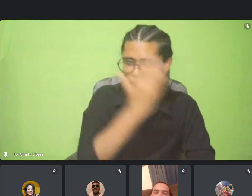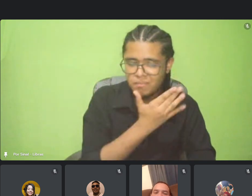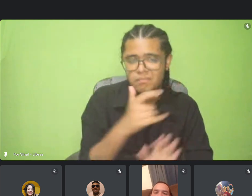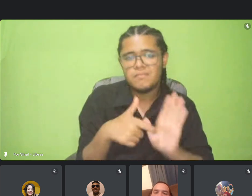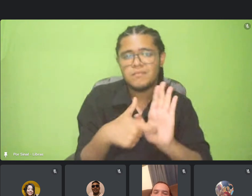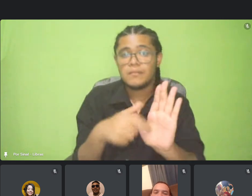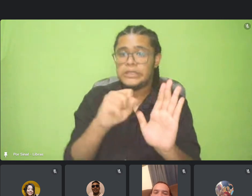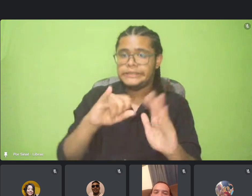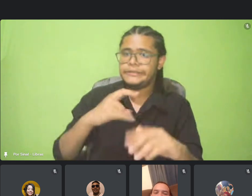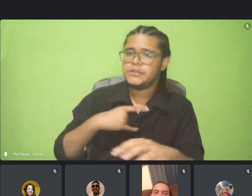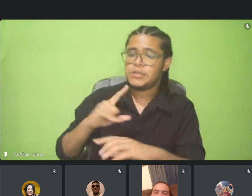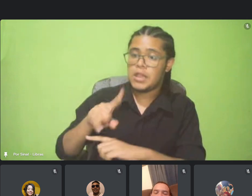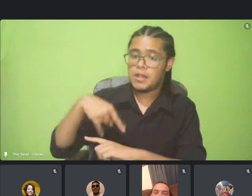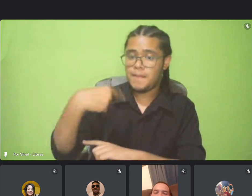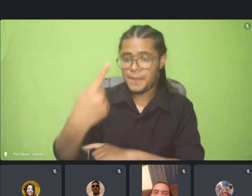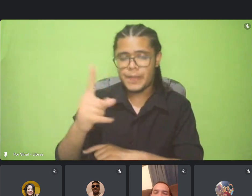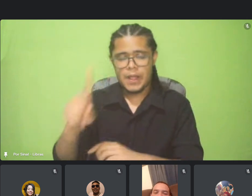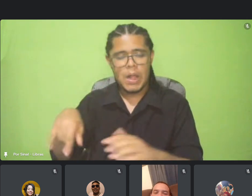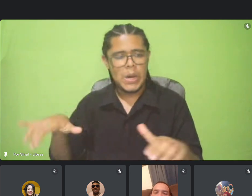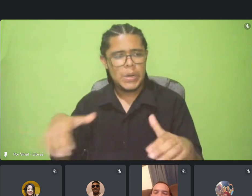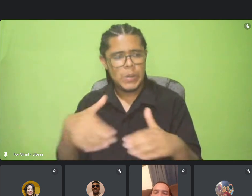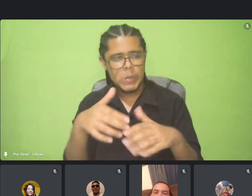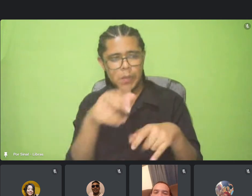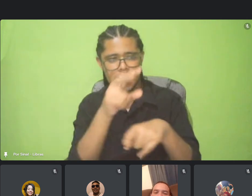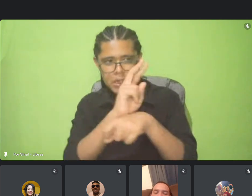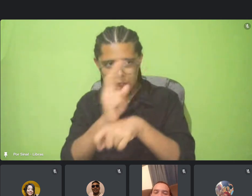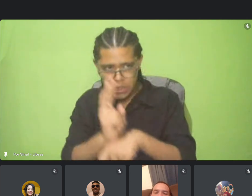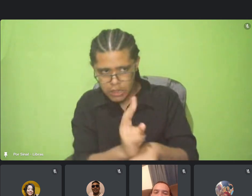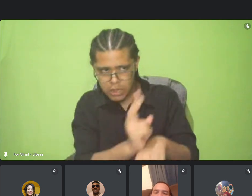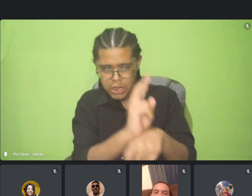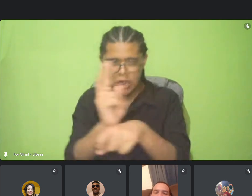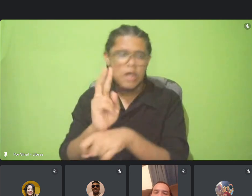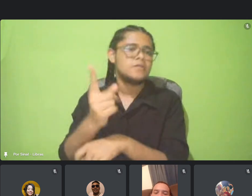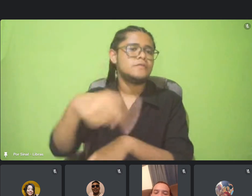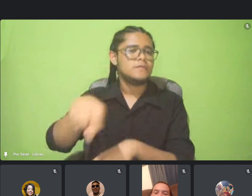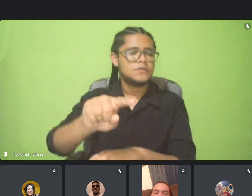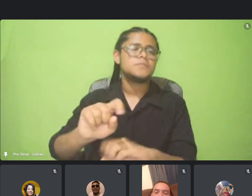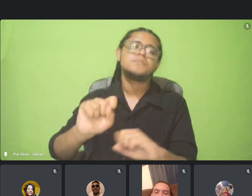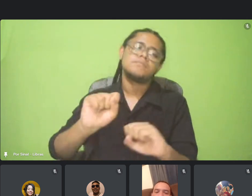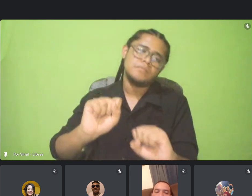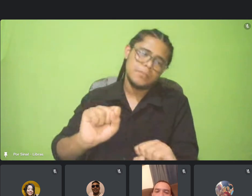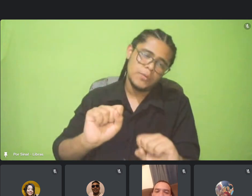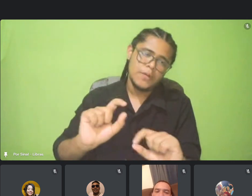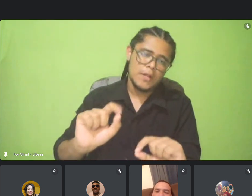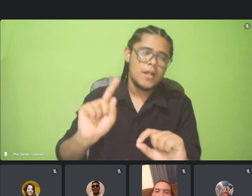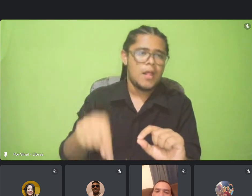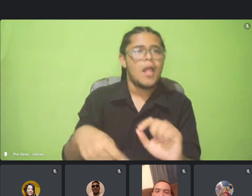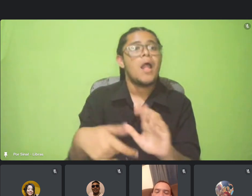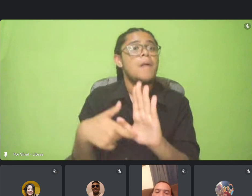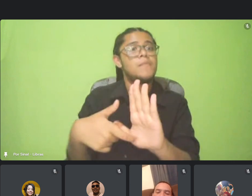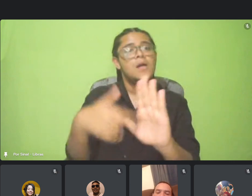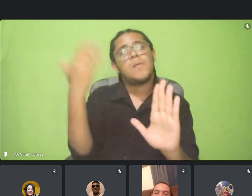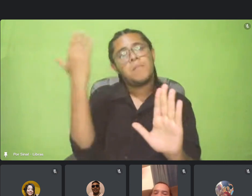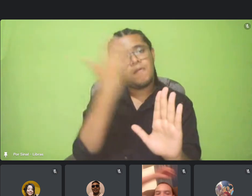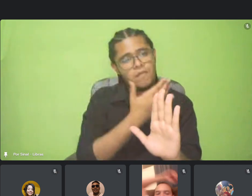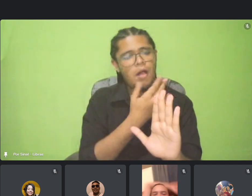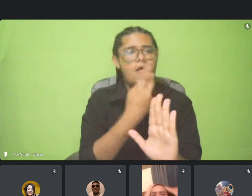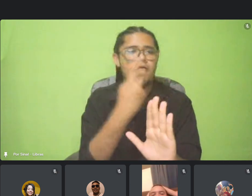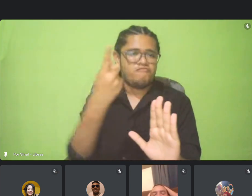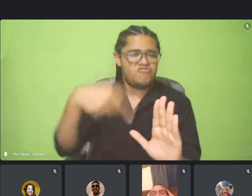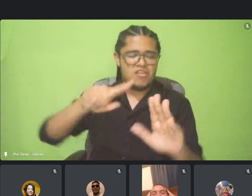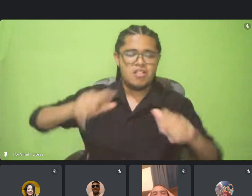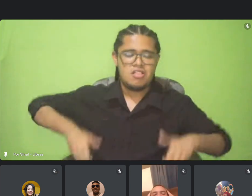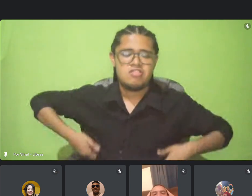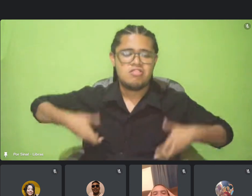diligência, se alguém questionar o projeto para vocês terem como apresentar. Então, é importante, Ivanilson, que vocês também possam pedir